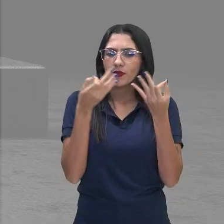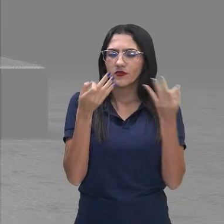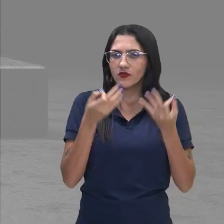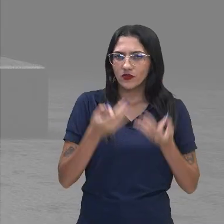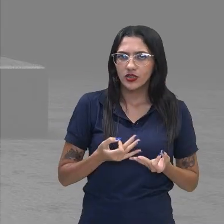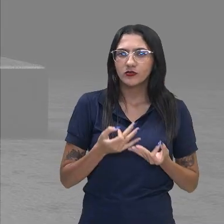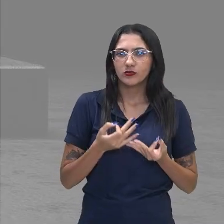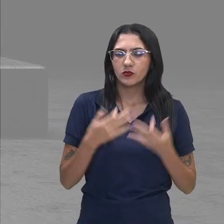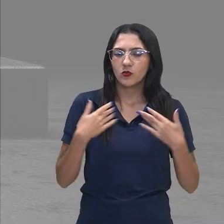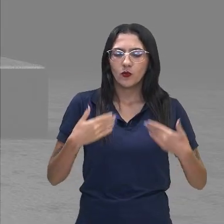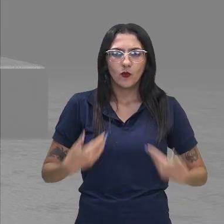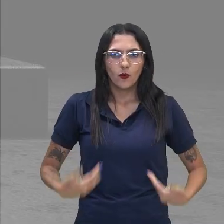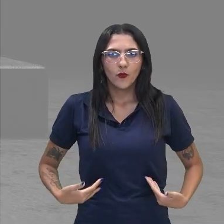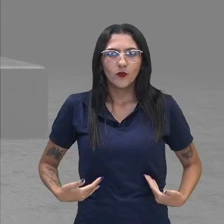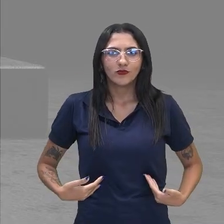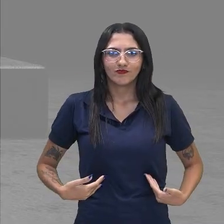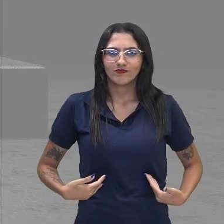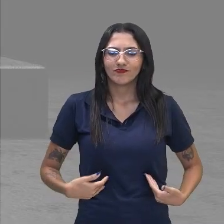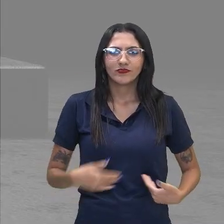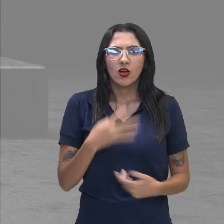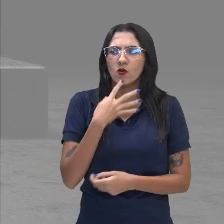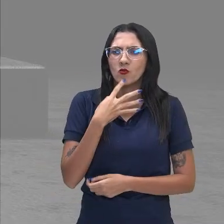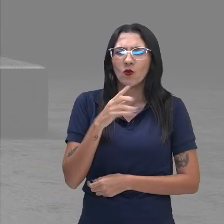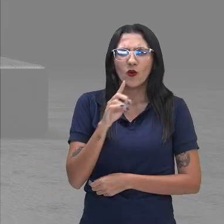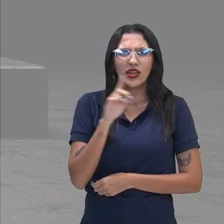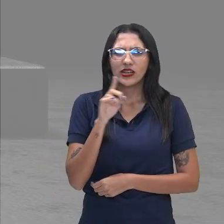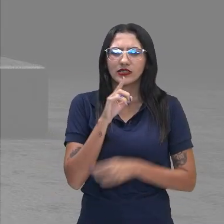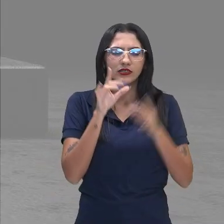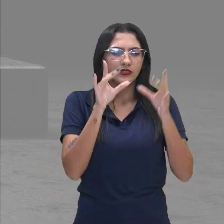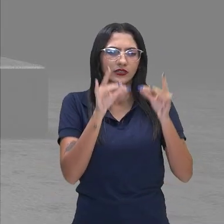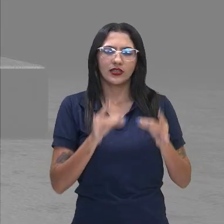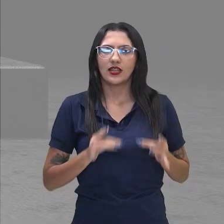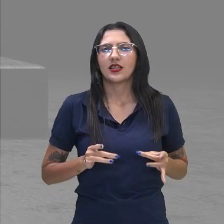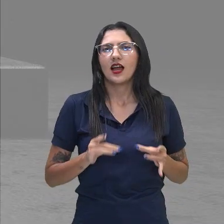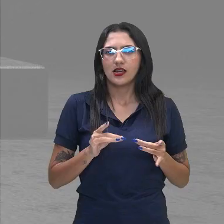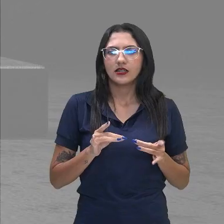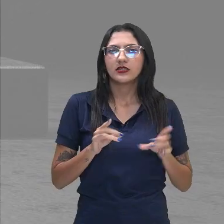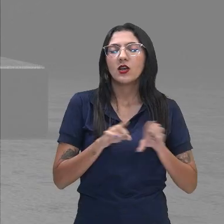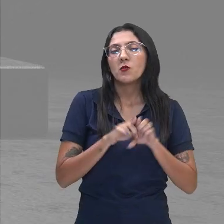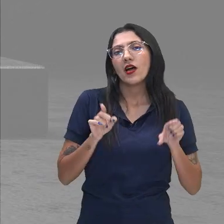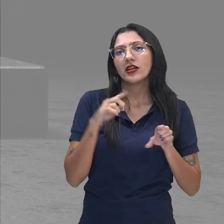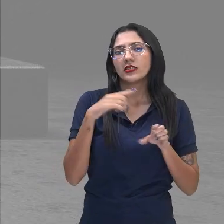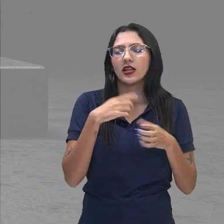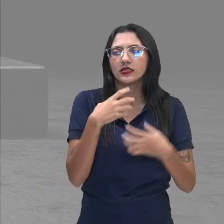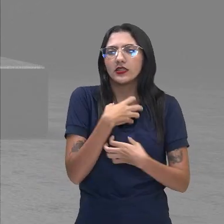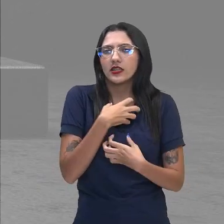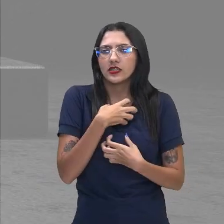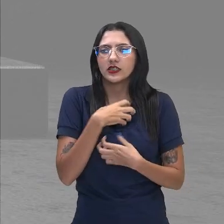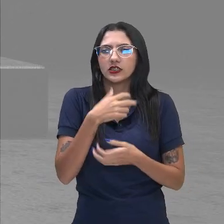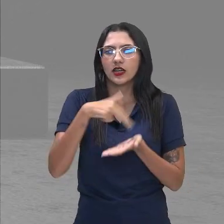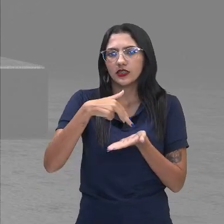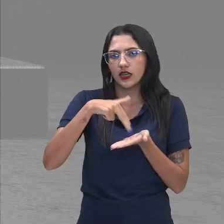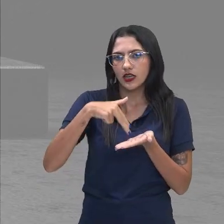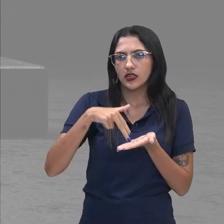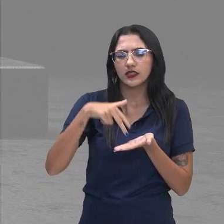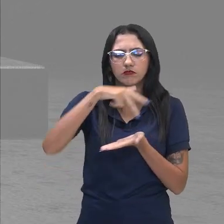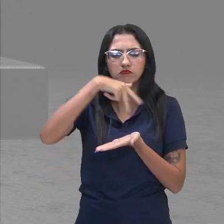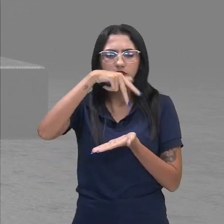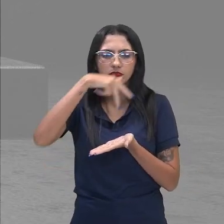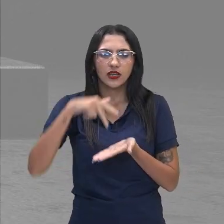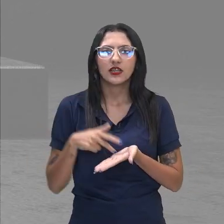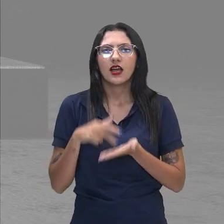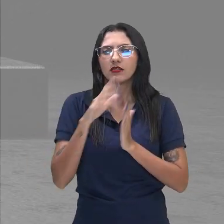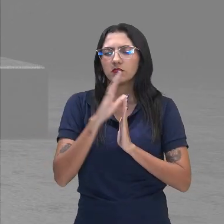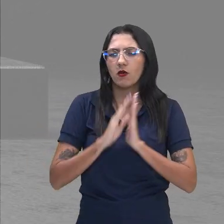Não conhece nem lá nem si, mas fecha os olhos e sorri. Roda, roda, roda, com